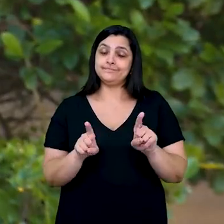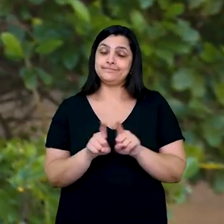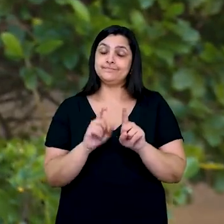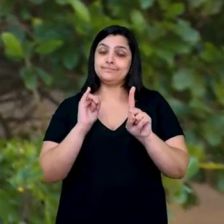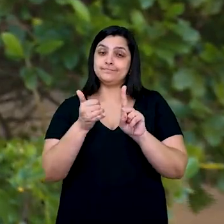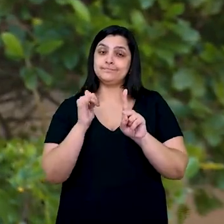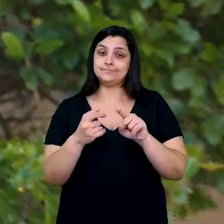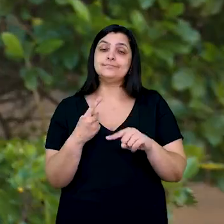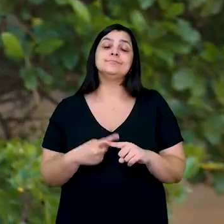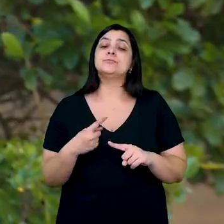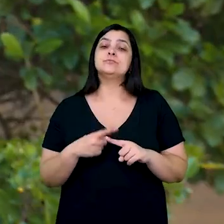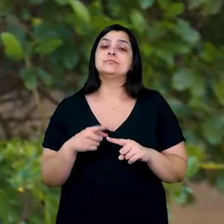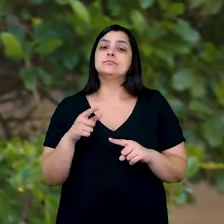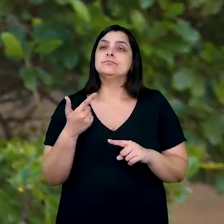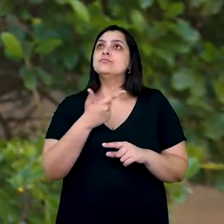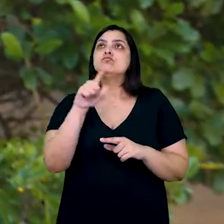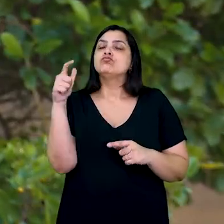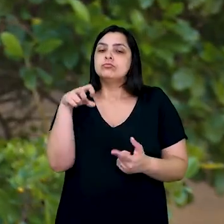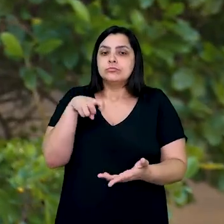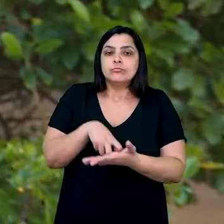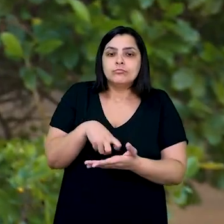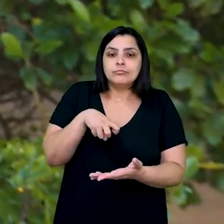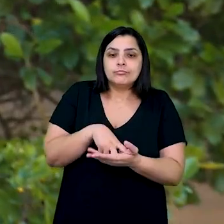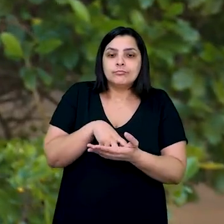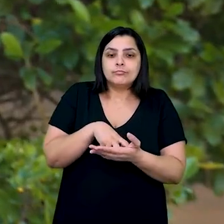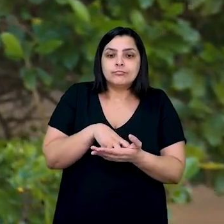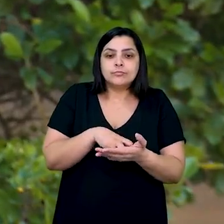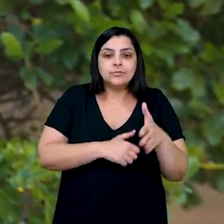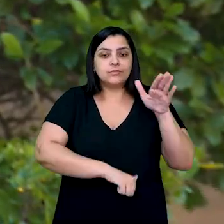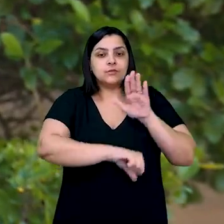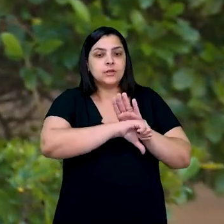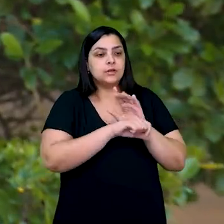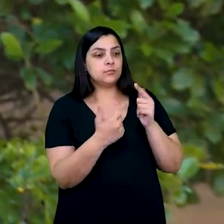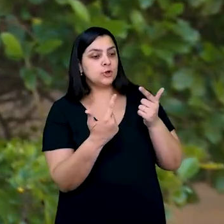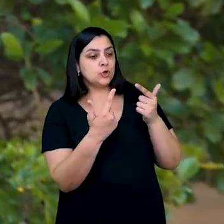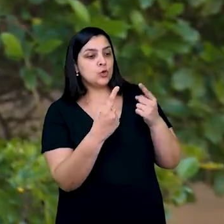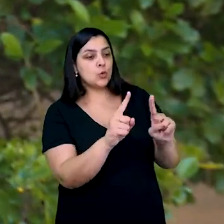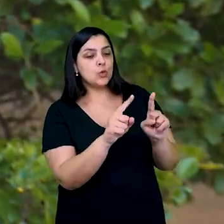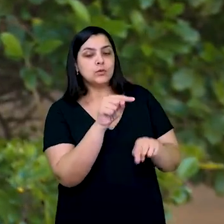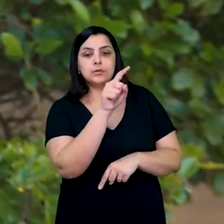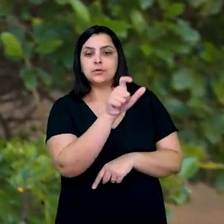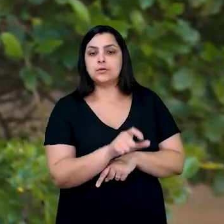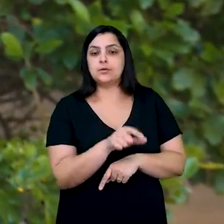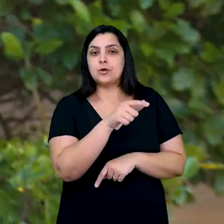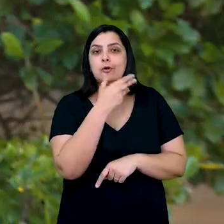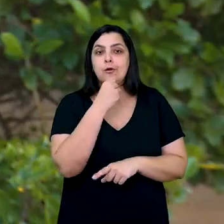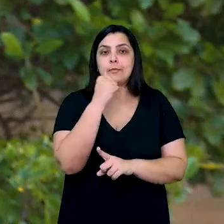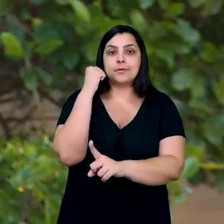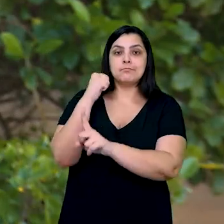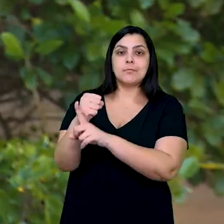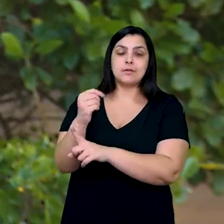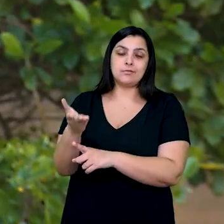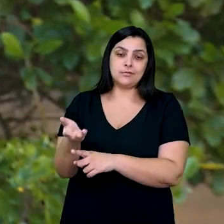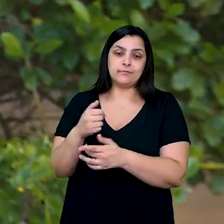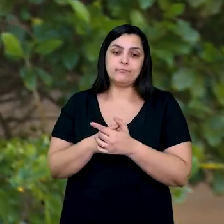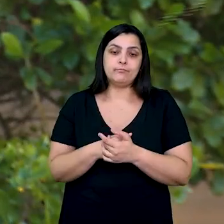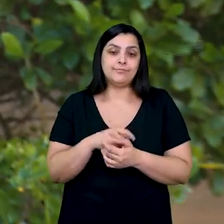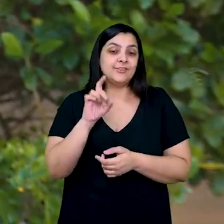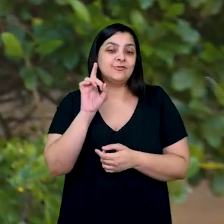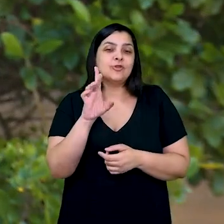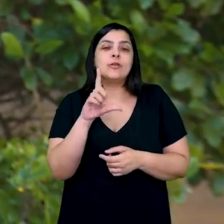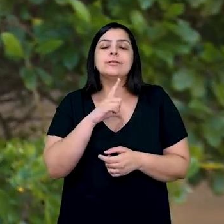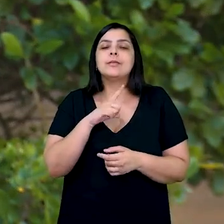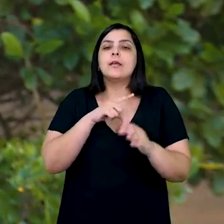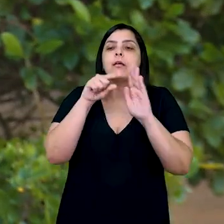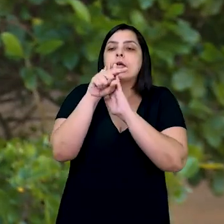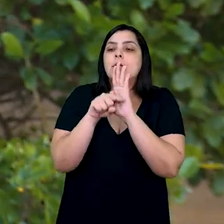considerado pelo relator foi o fato de não haver sentença penal condenatória contra o autor do homicídio. No processo constam